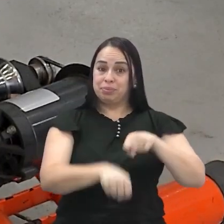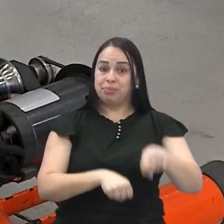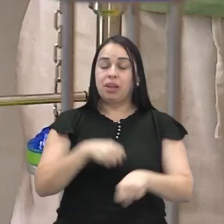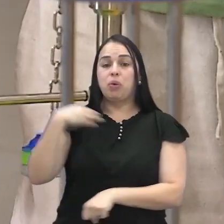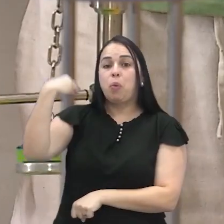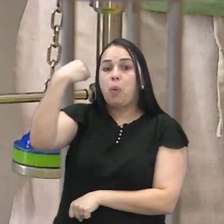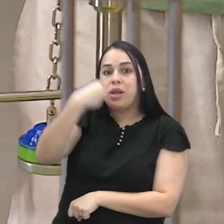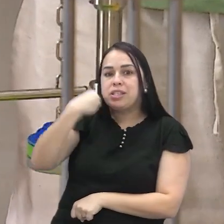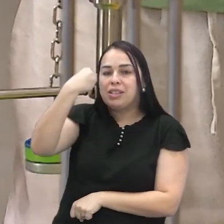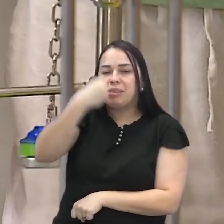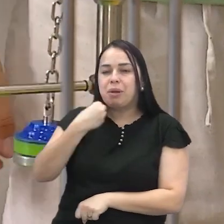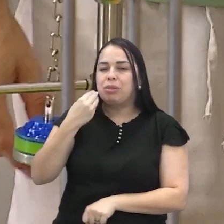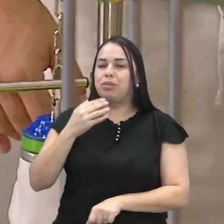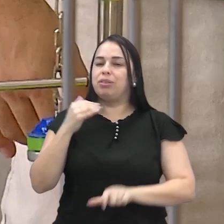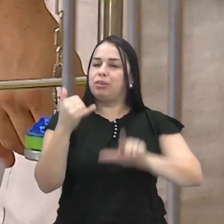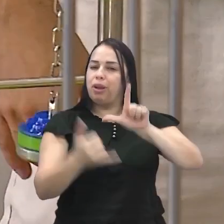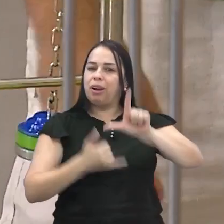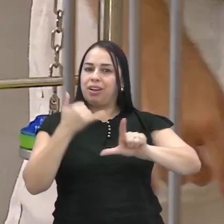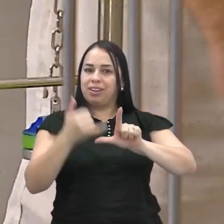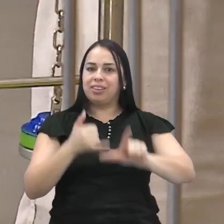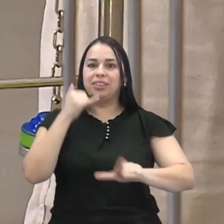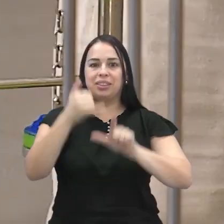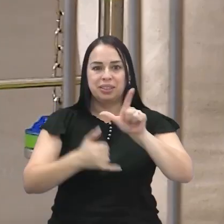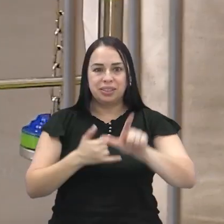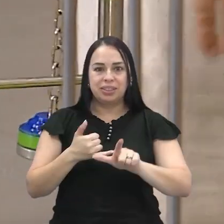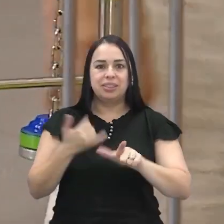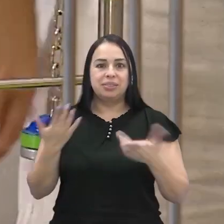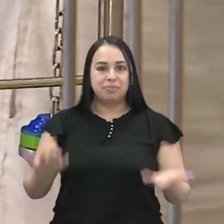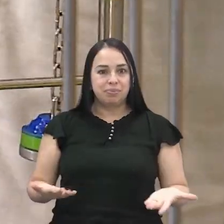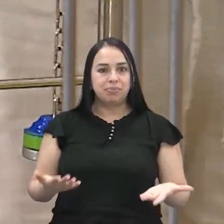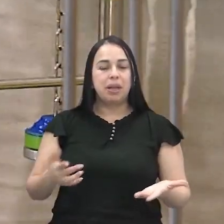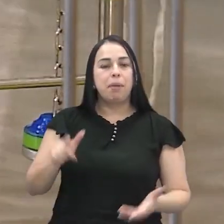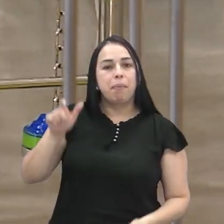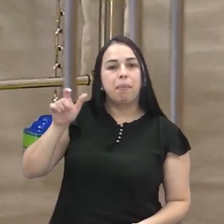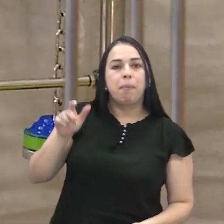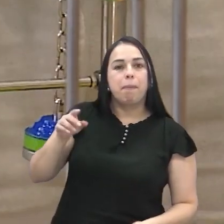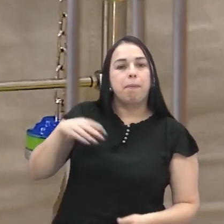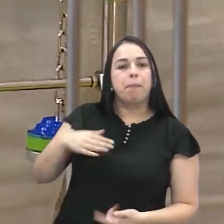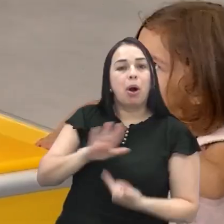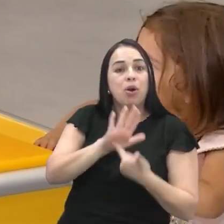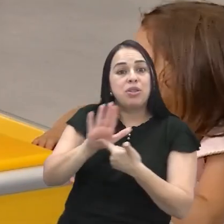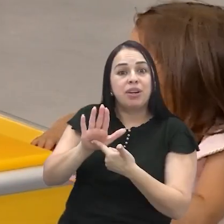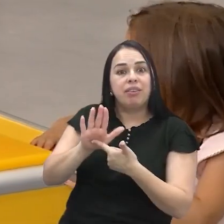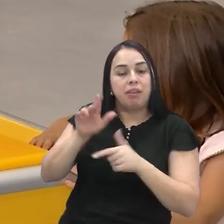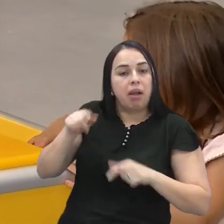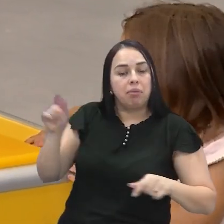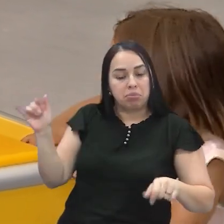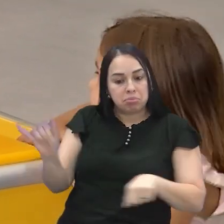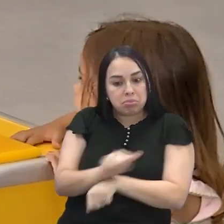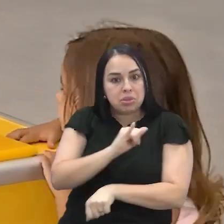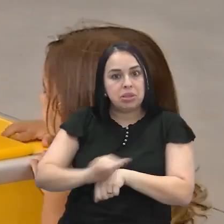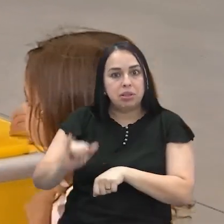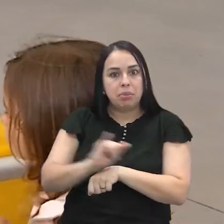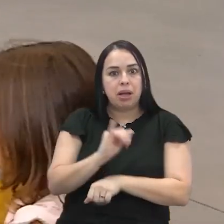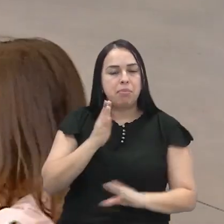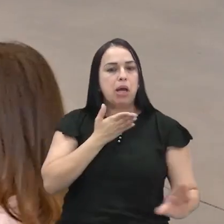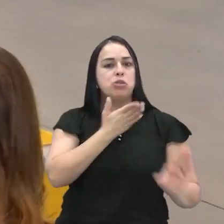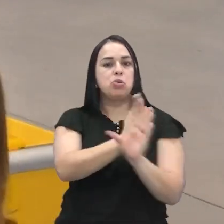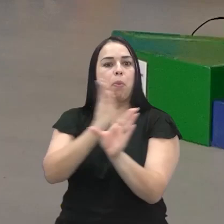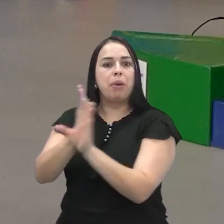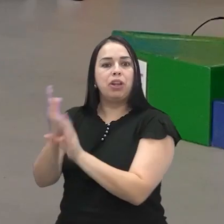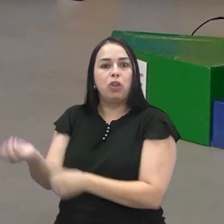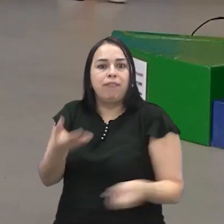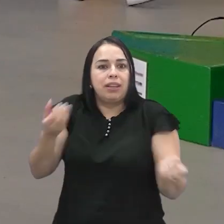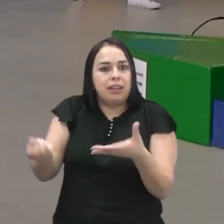de energia. Com experiências recreativas, o MIC mostra que a experimentação também é um caminho para a